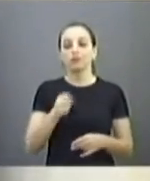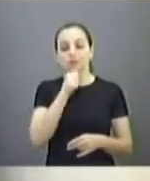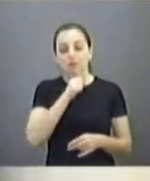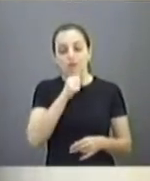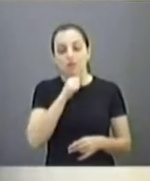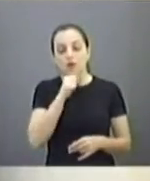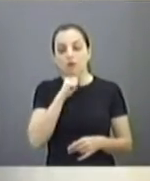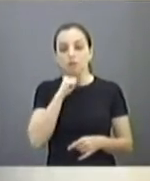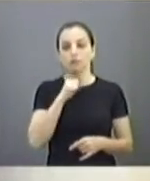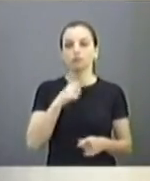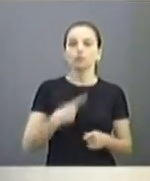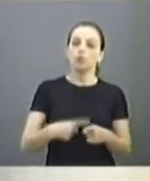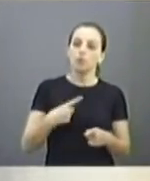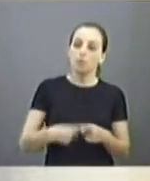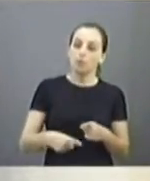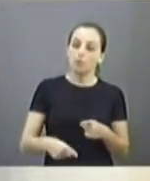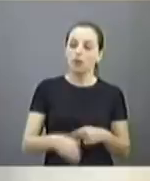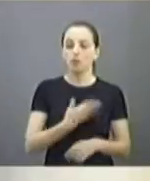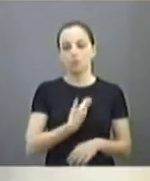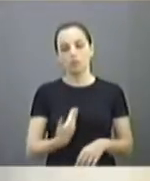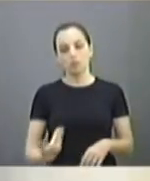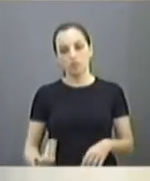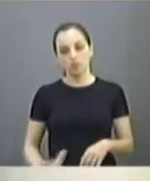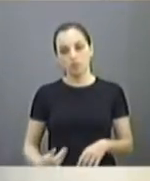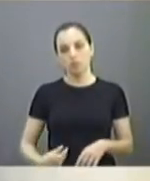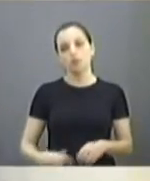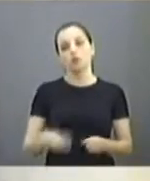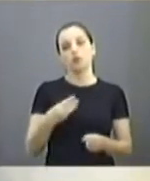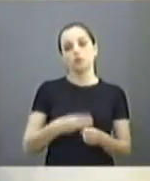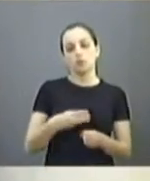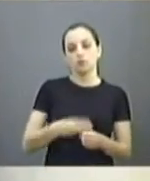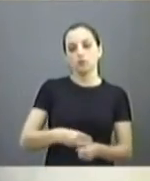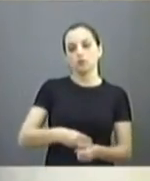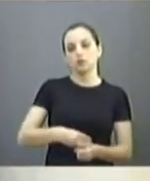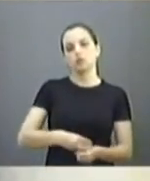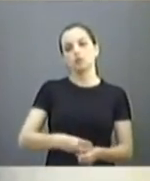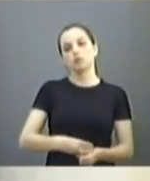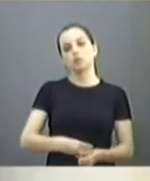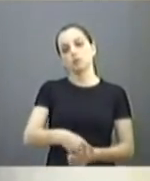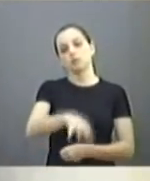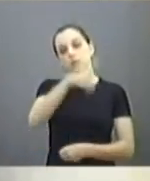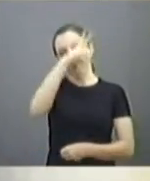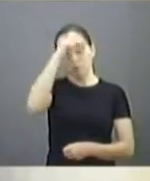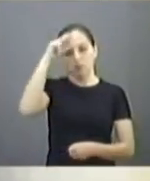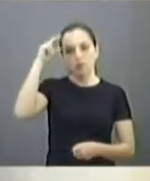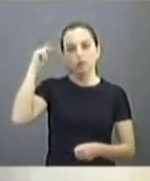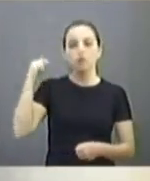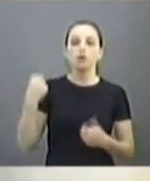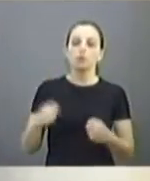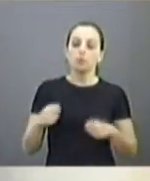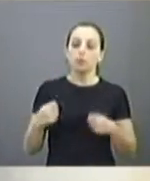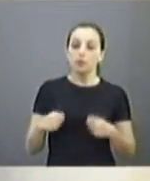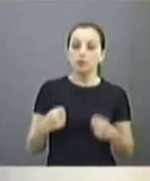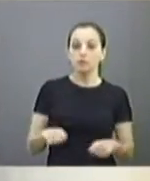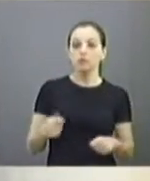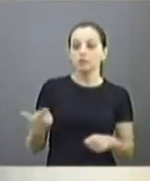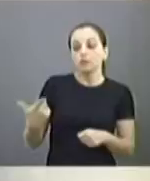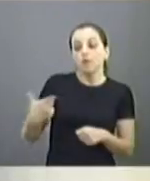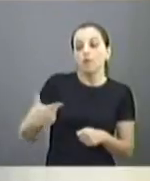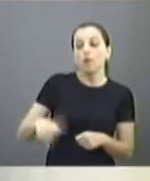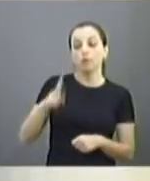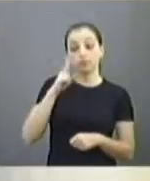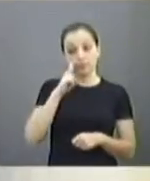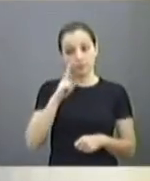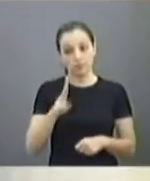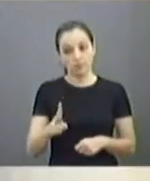são problemas que o governo municipal, o senhor prefeito Barbieri, tem que ter um outro